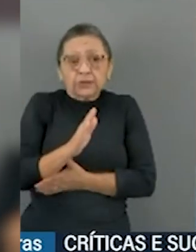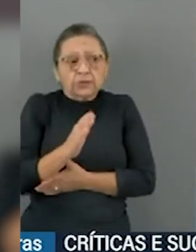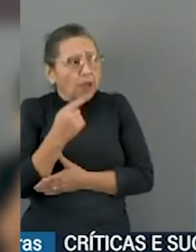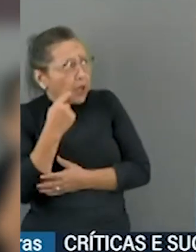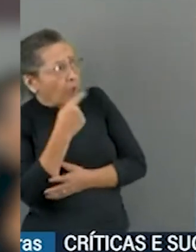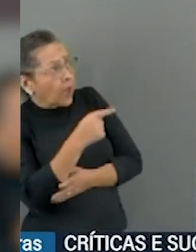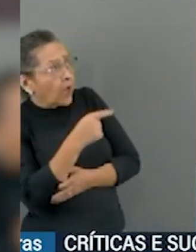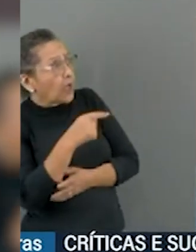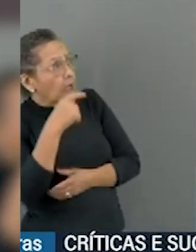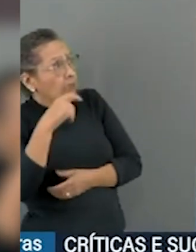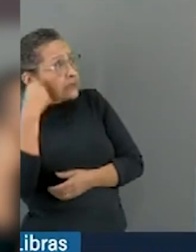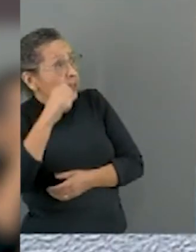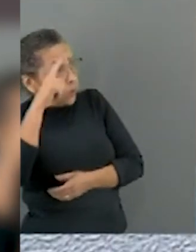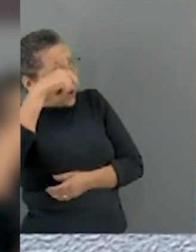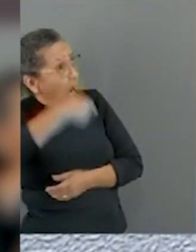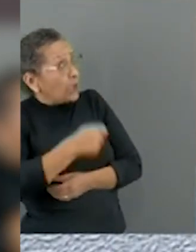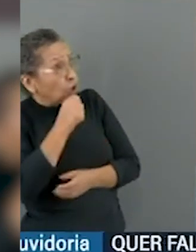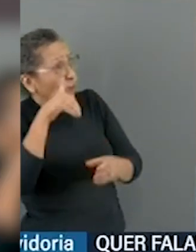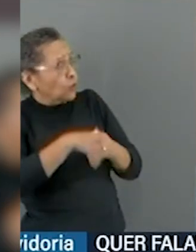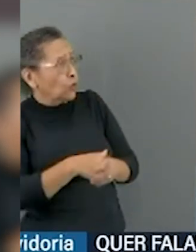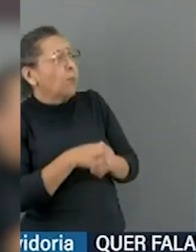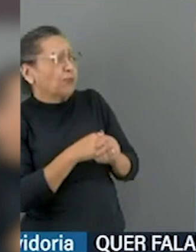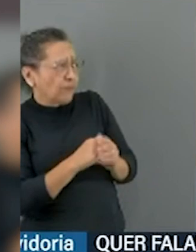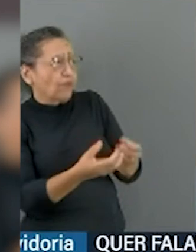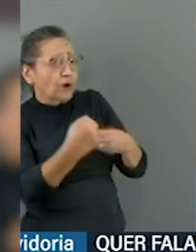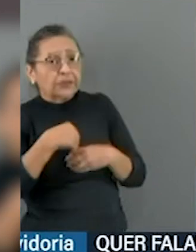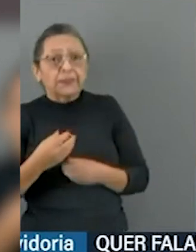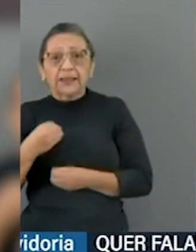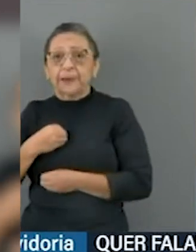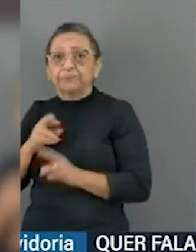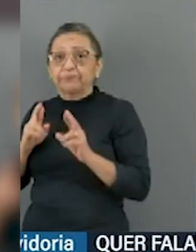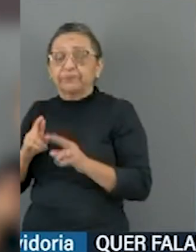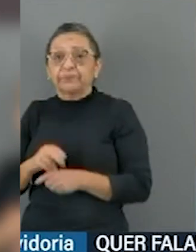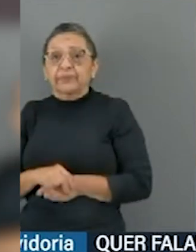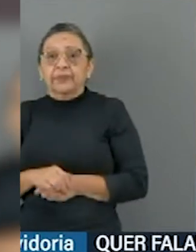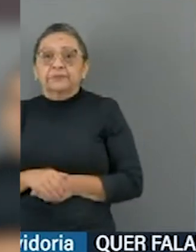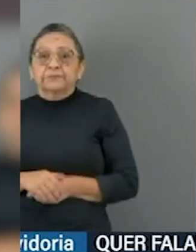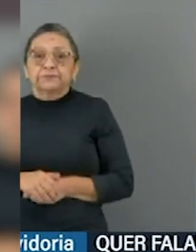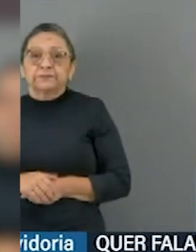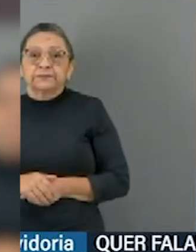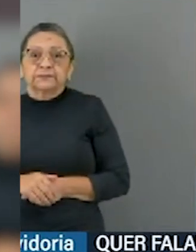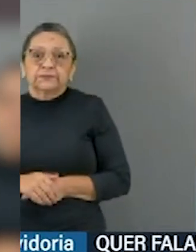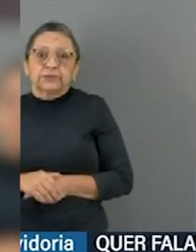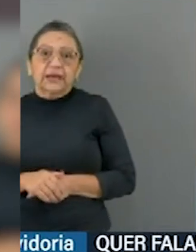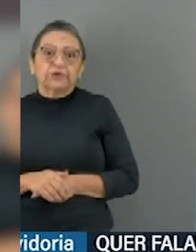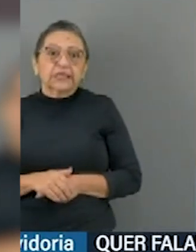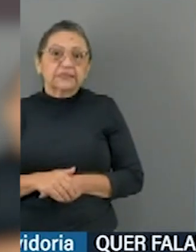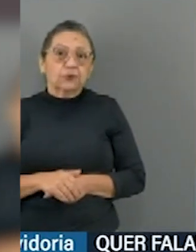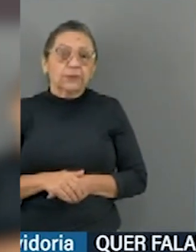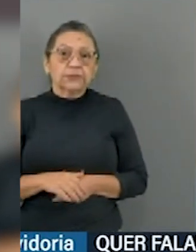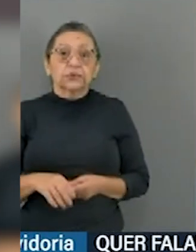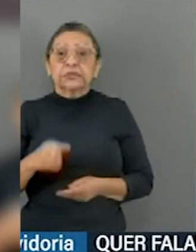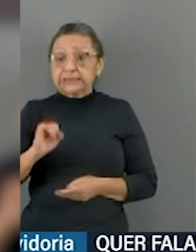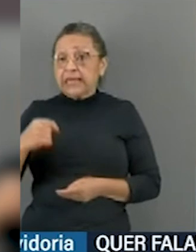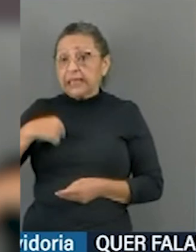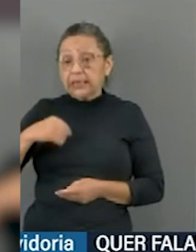Agora, em merecendo aprovação no Senado, não votou ainda não. Em merecendo aprovação aqui